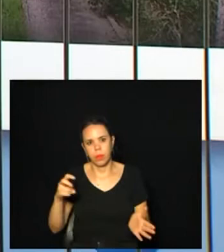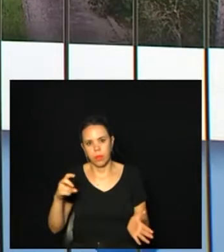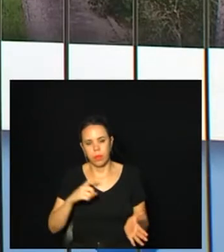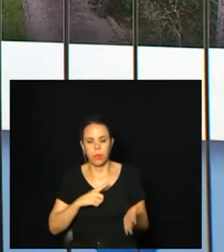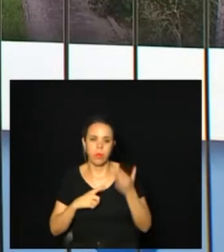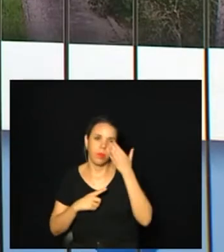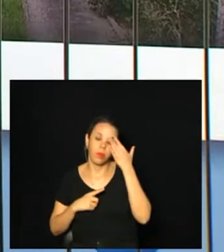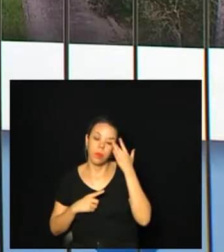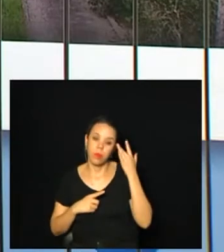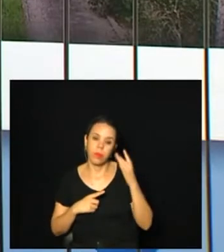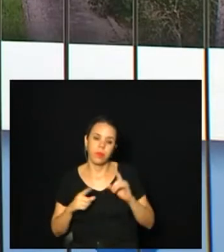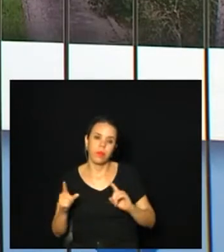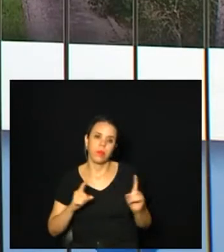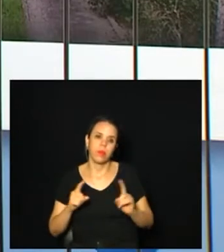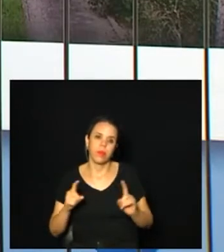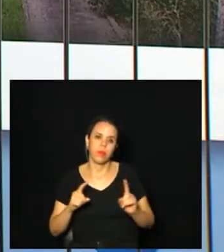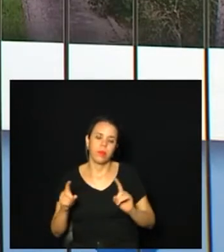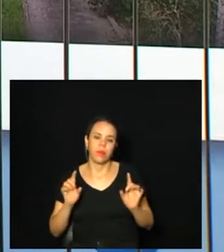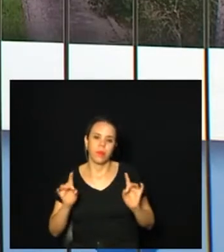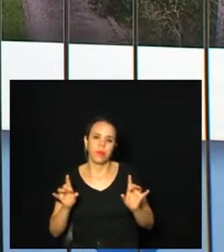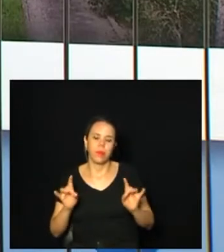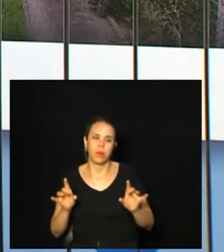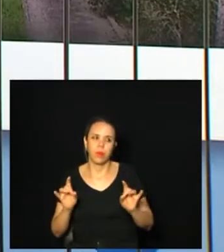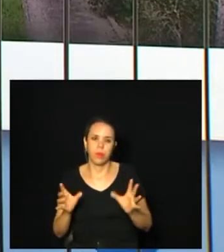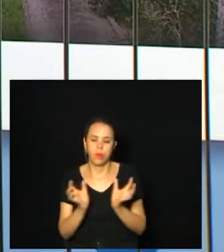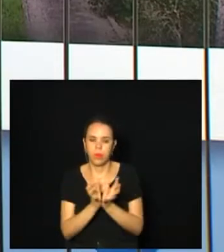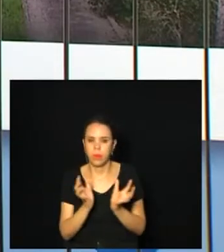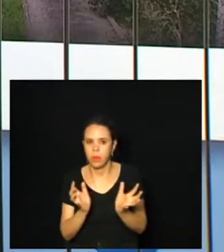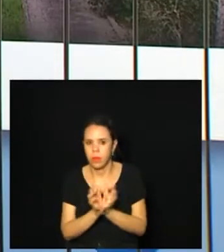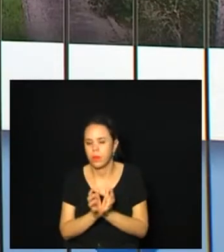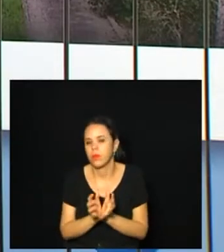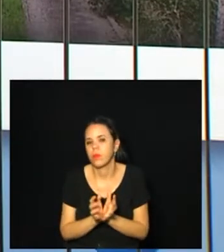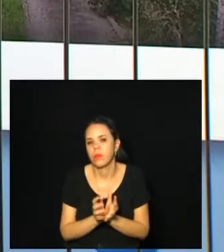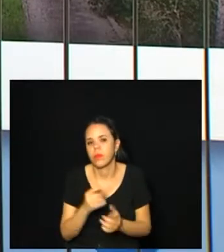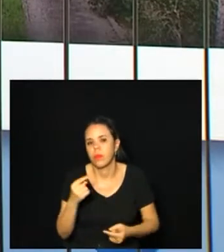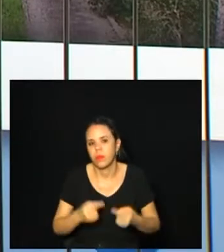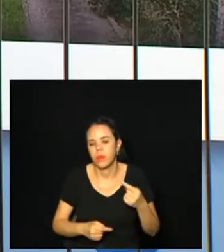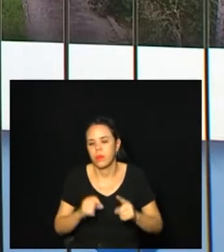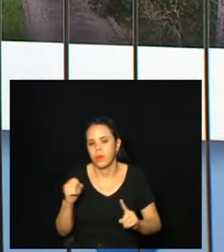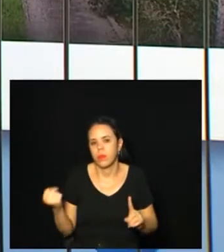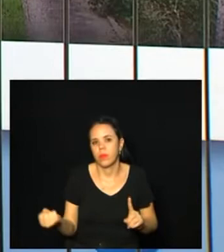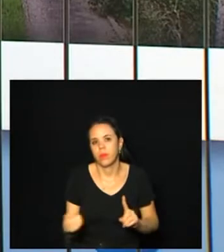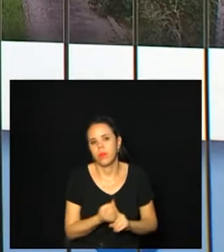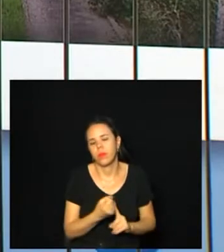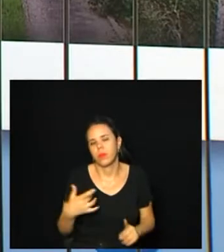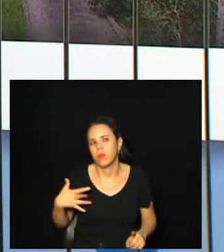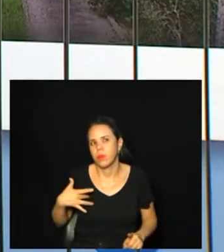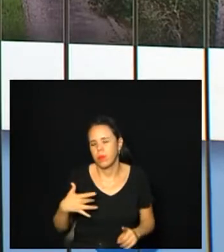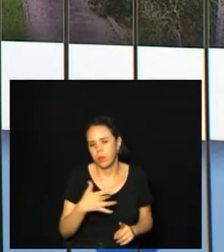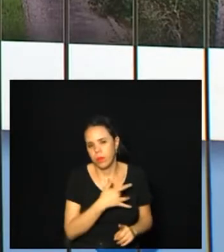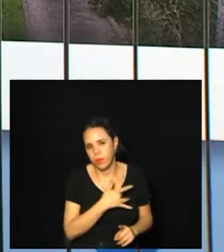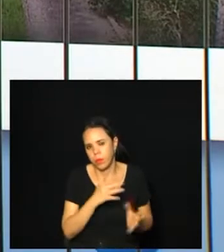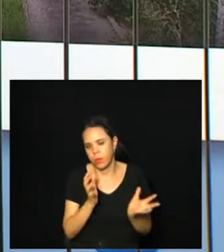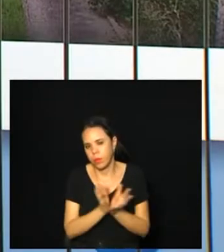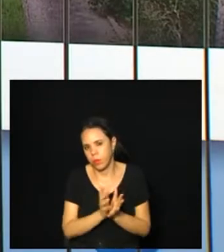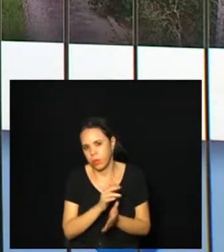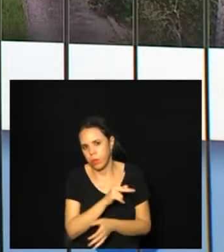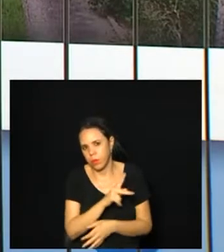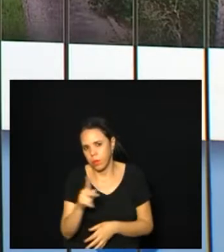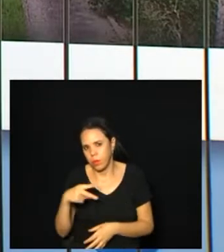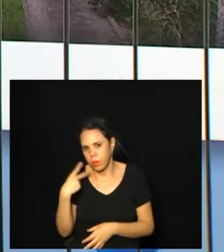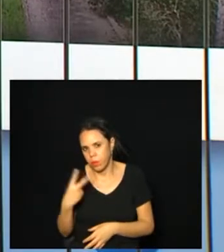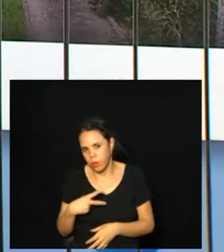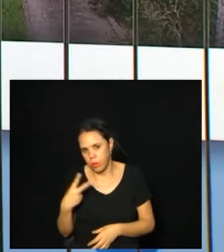nós temos uma reunião extraordinária da Comissão Permanente de Política Social e Saúde, esta comissão que é presidida